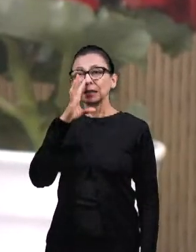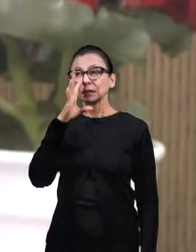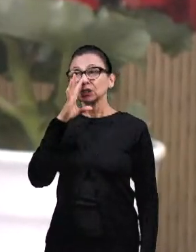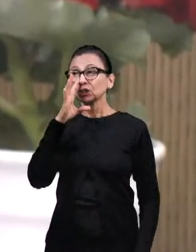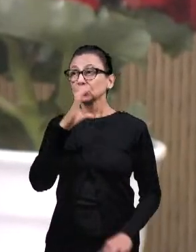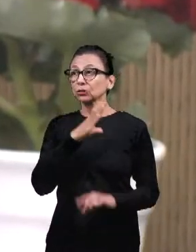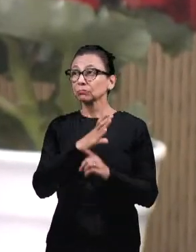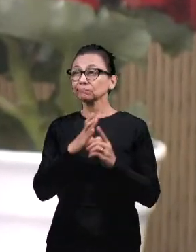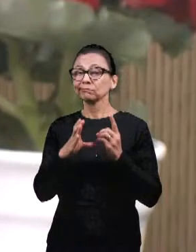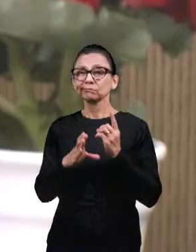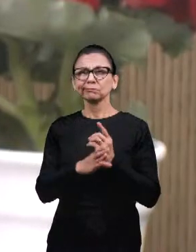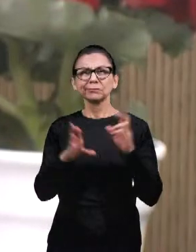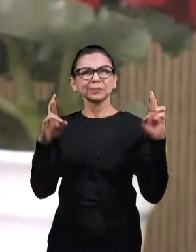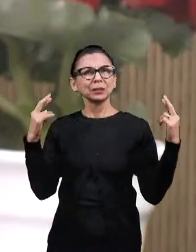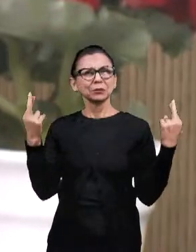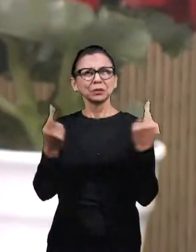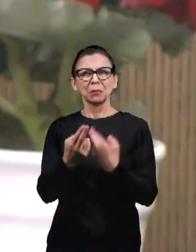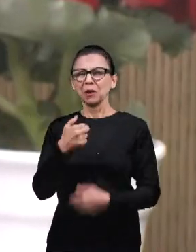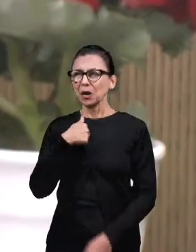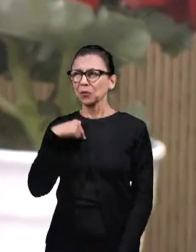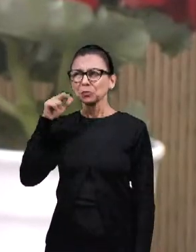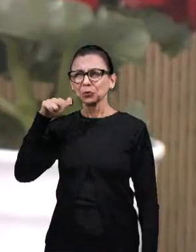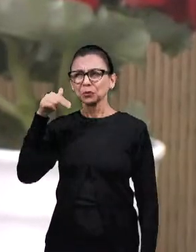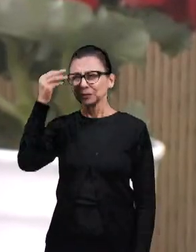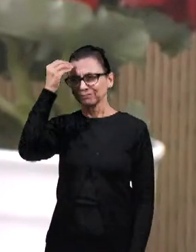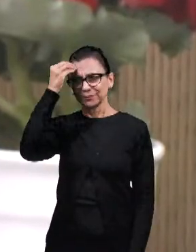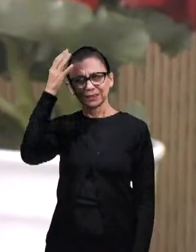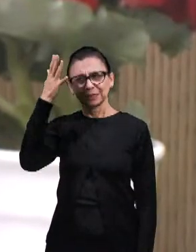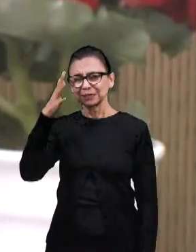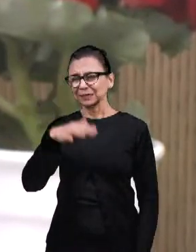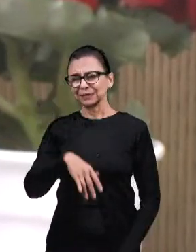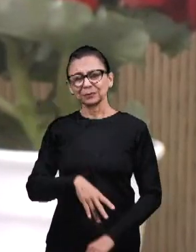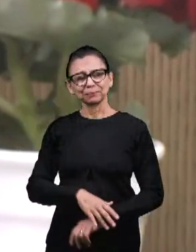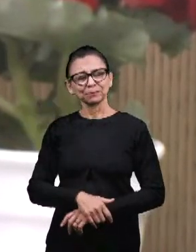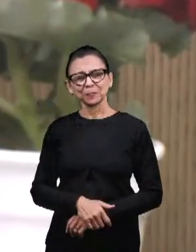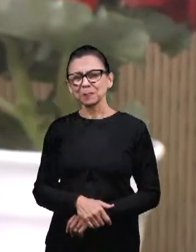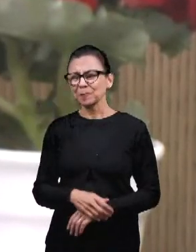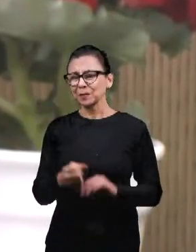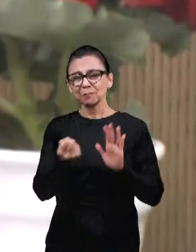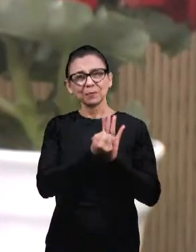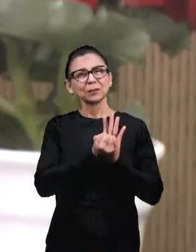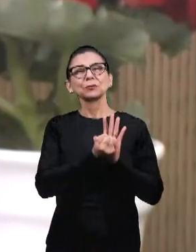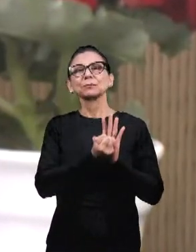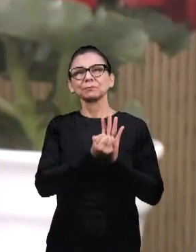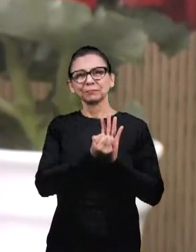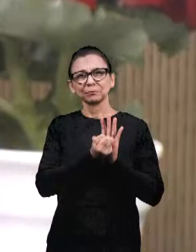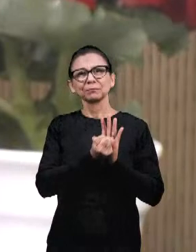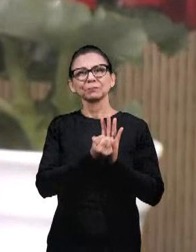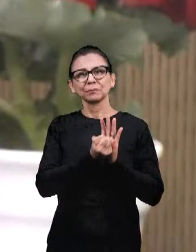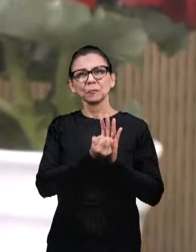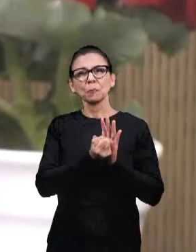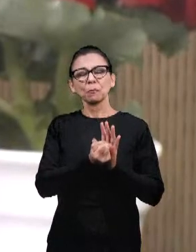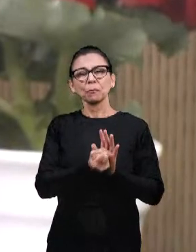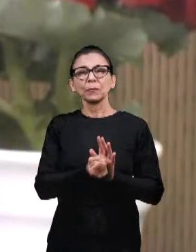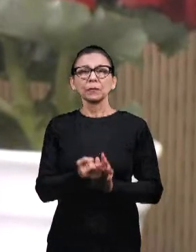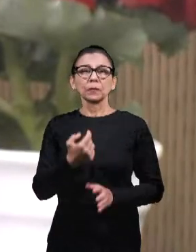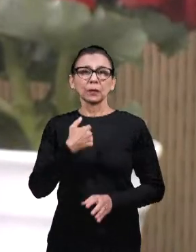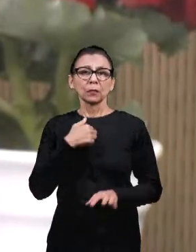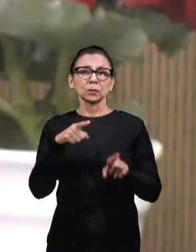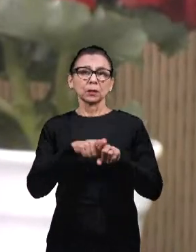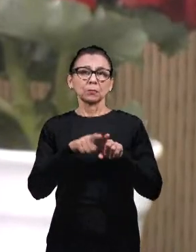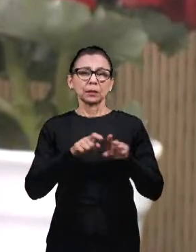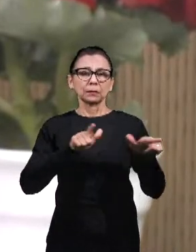como aquilo, eu nunca esqueci, marcou demais. E trabalhei em outros